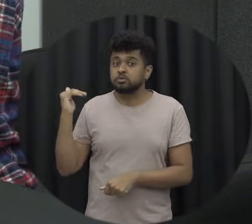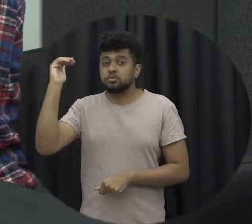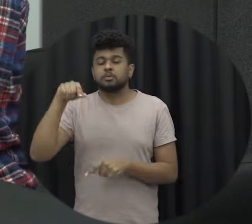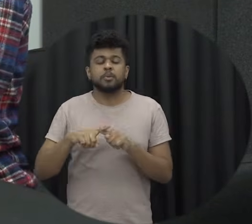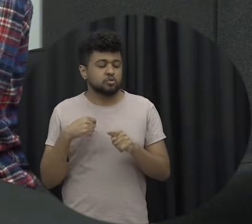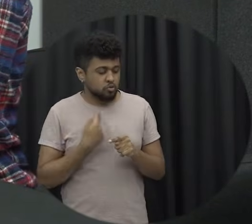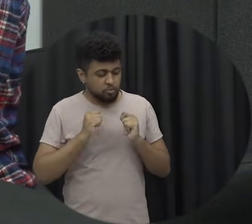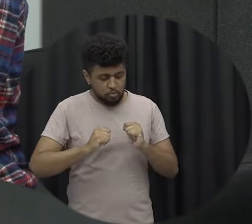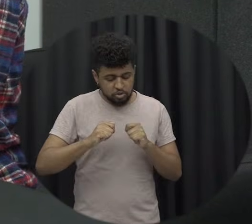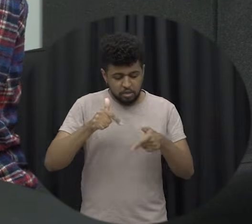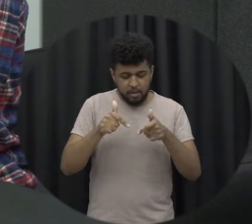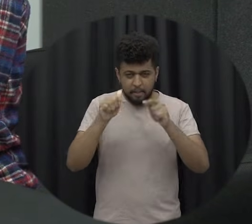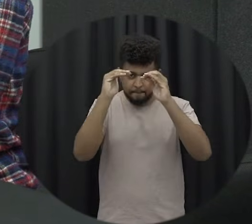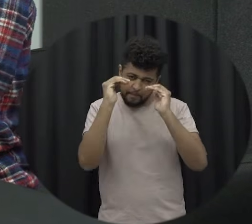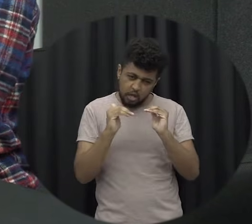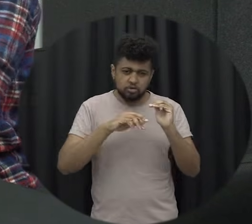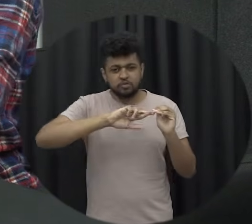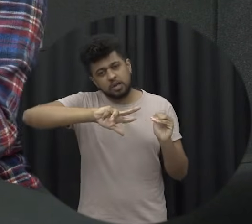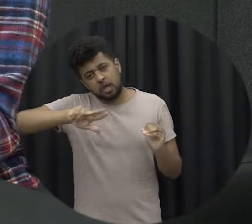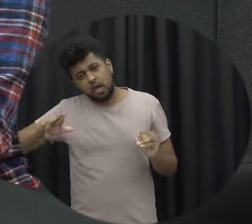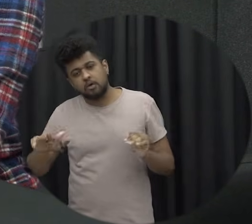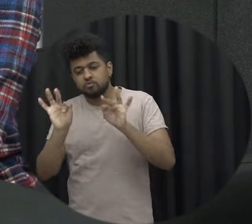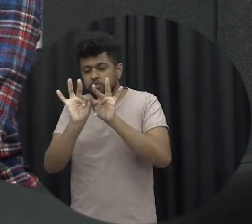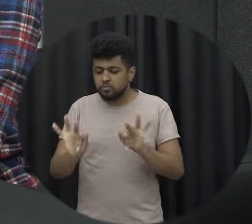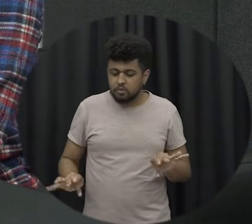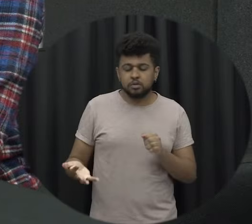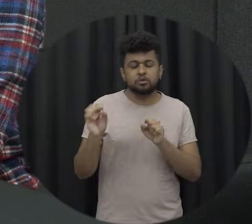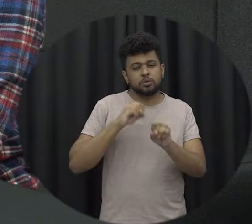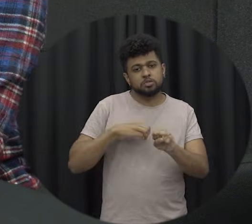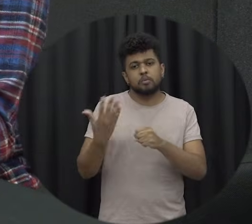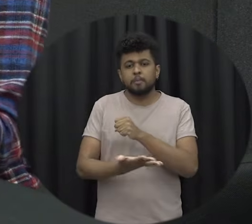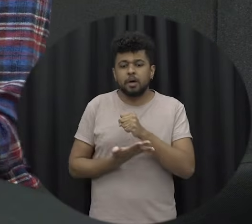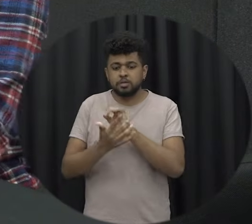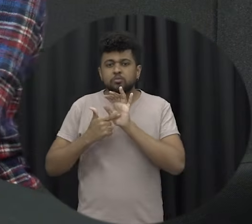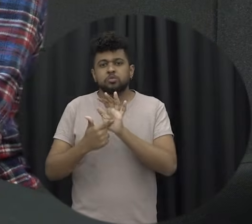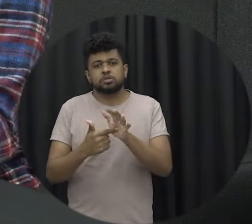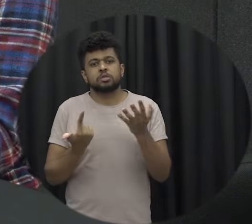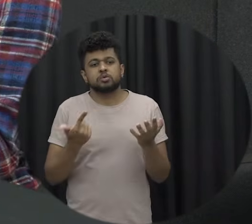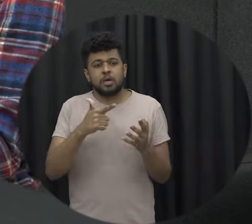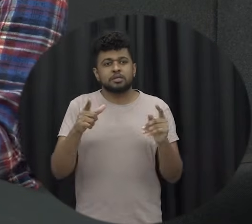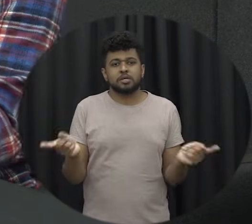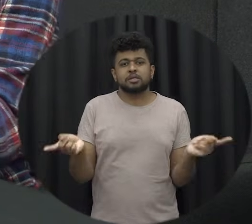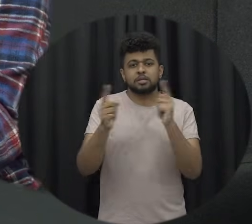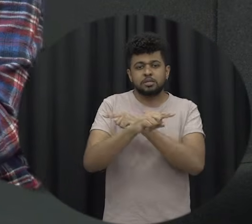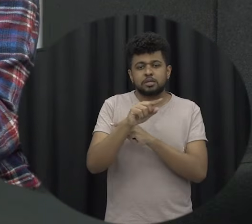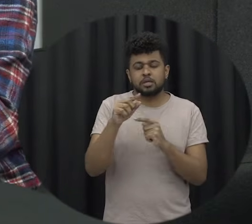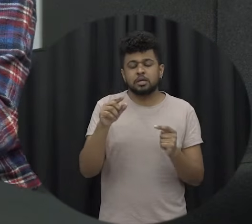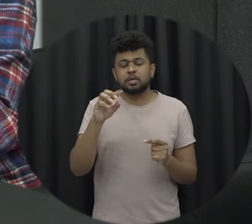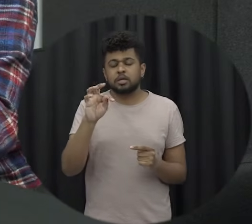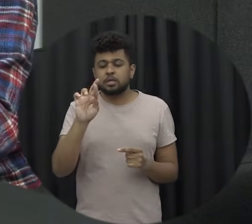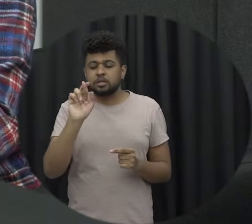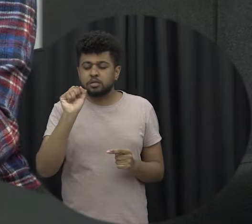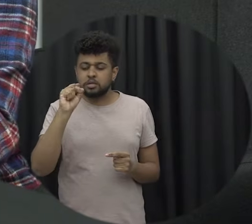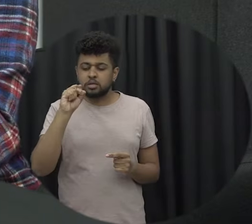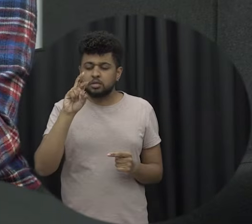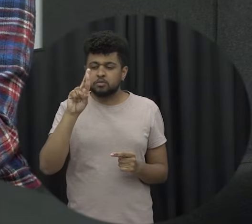mais simplificada na educação básica, né, mostrando justamente essa transversalidade. Então, a gente tem tentado propiciar isso para